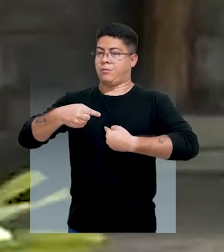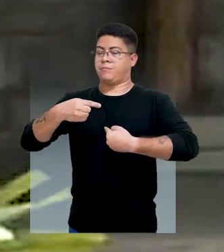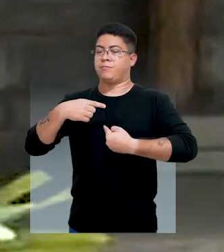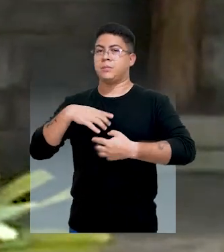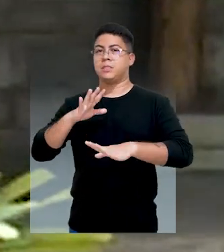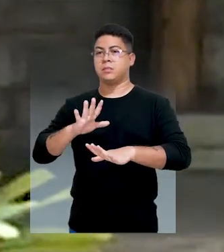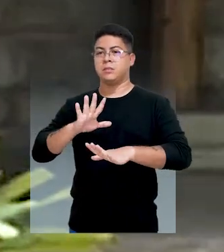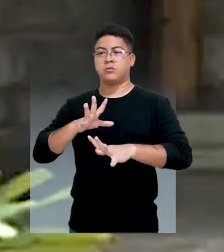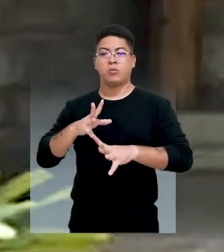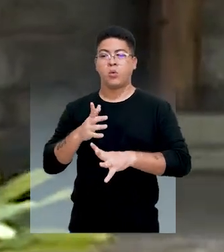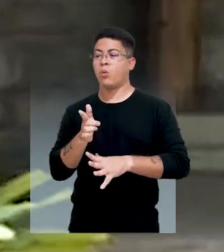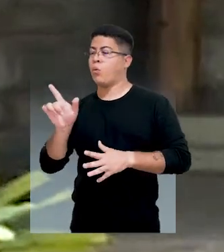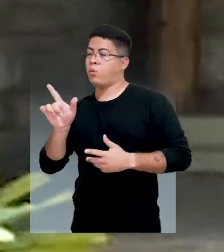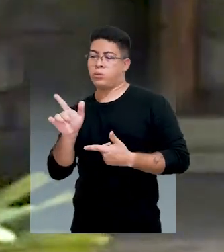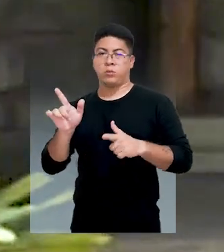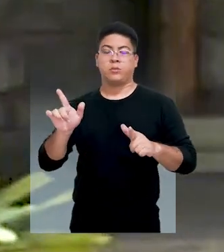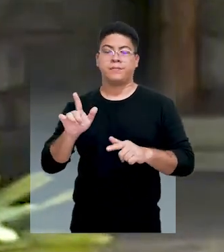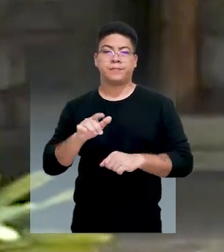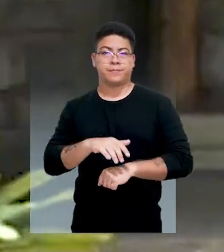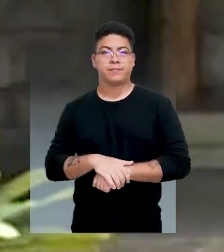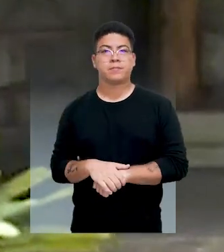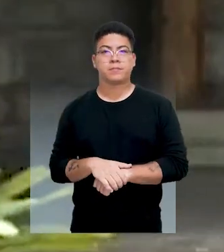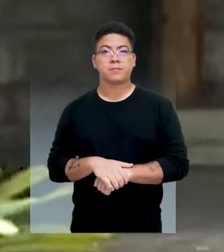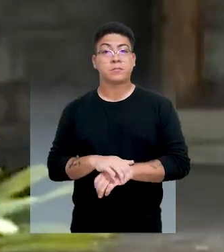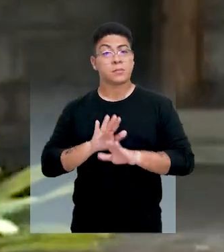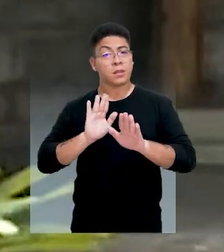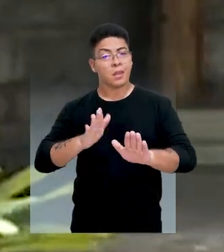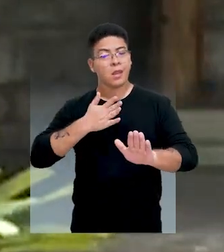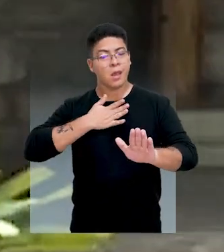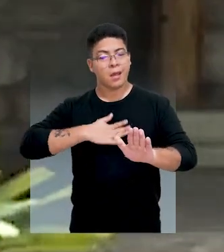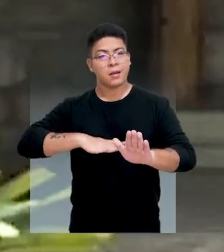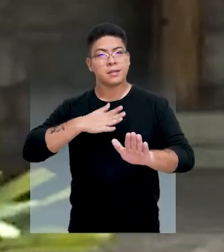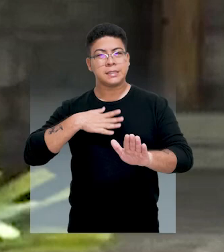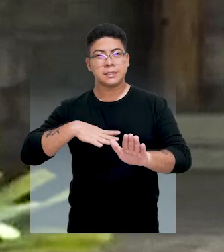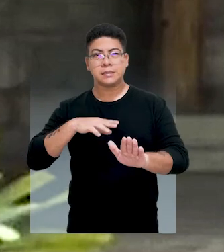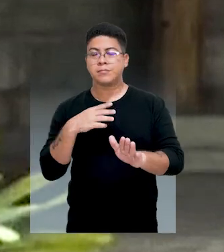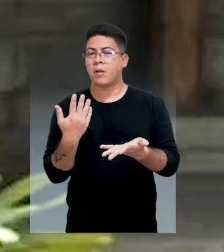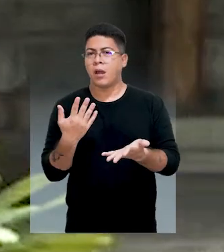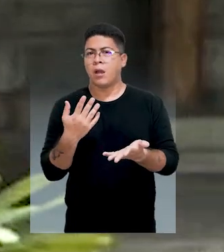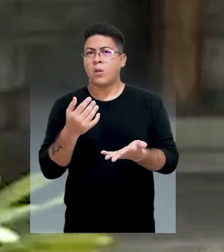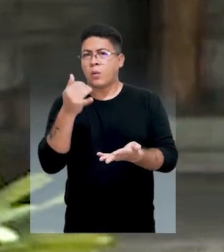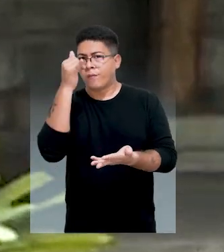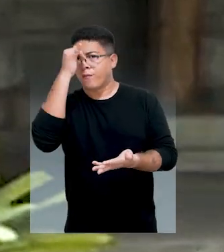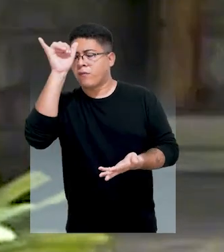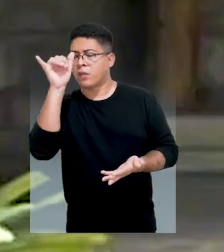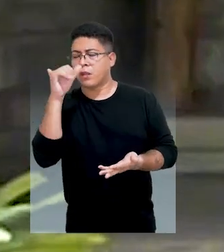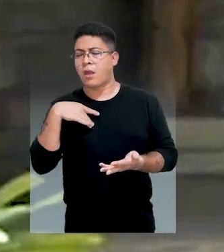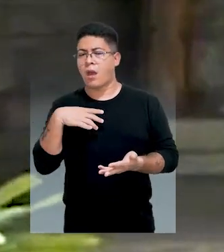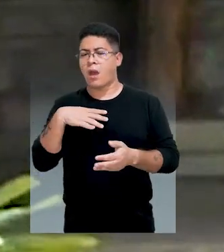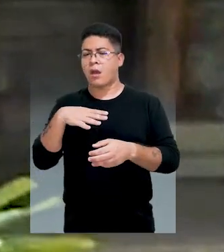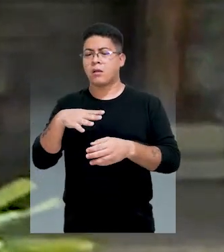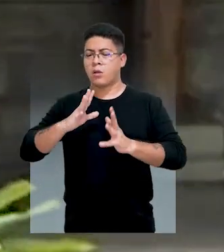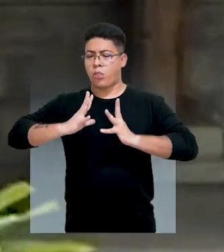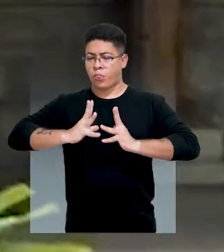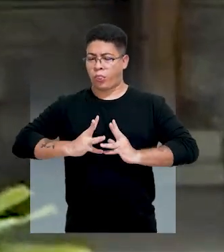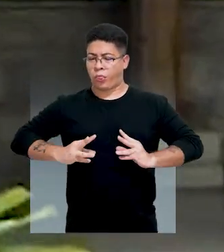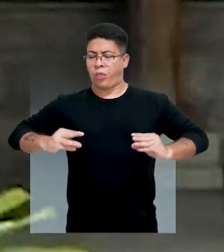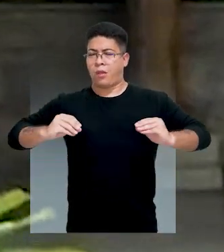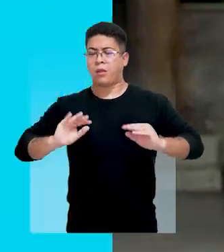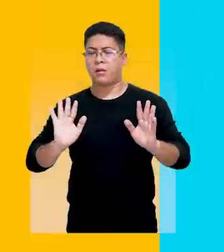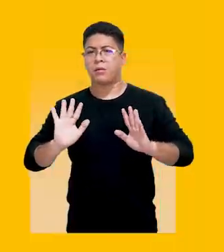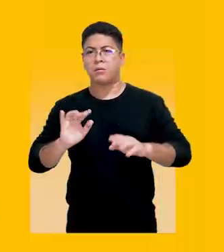nem tudo está perdido. Apesar de não podermos evitar a senescência, alguns hábitos podem colaborar para que ela não aconteça de forma